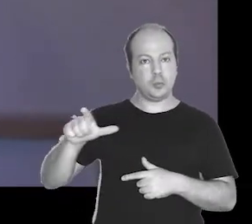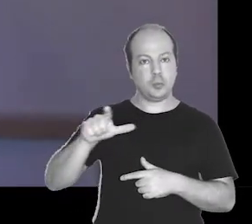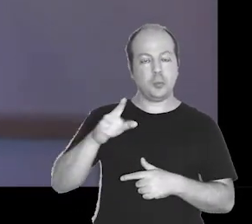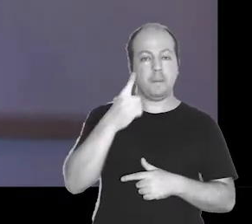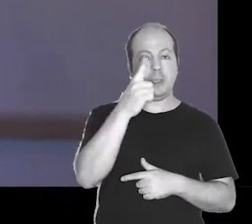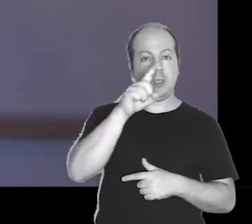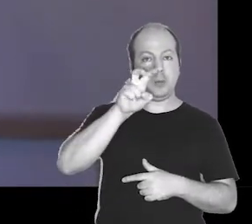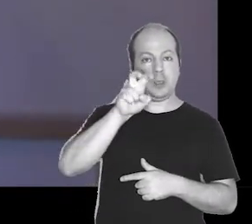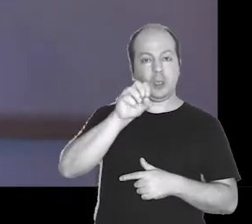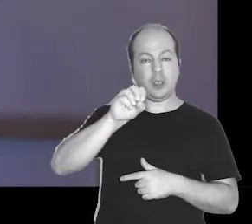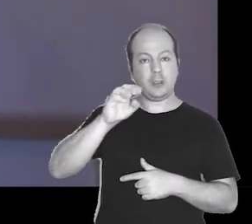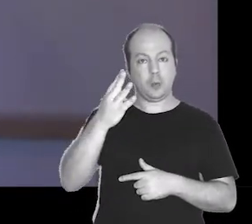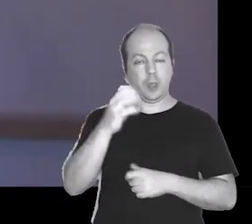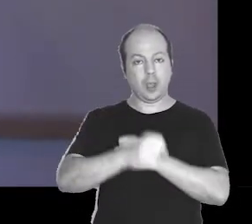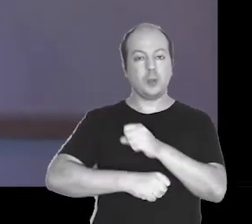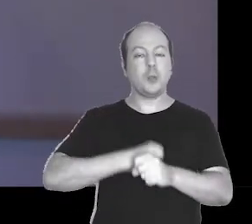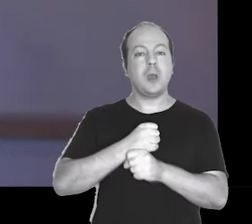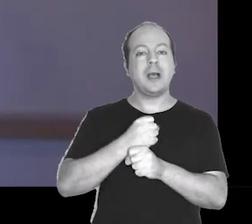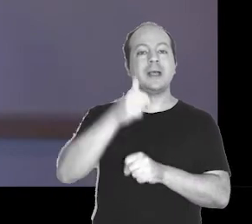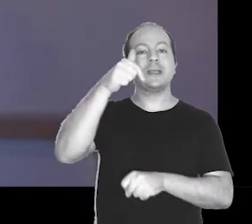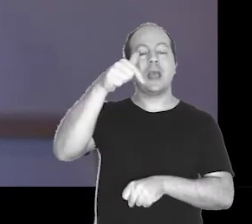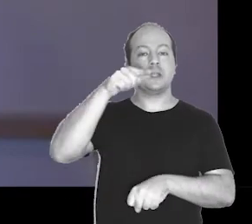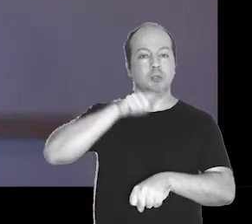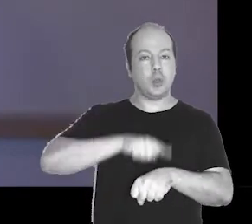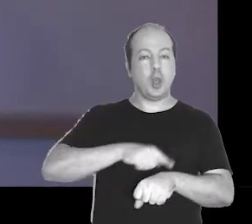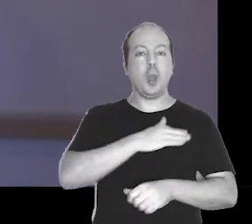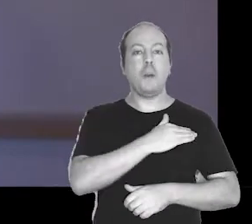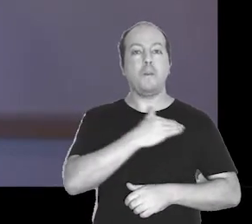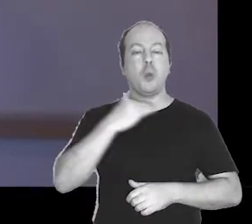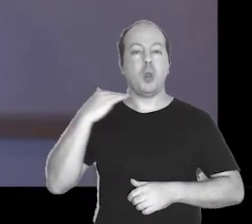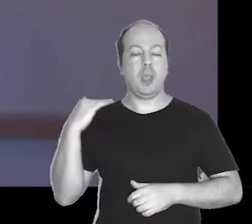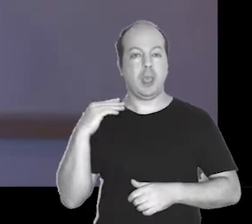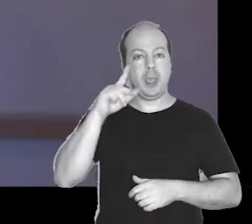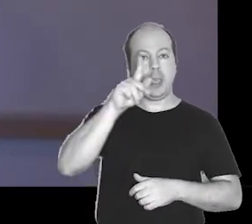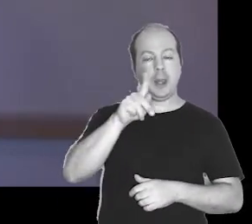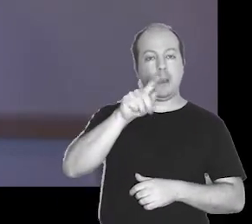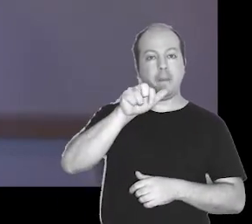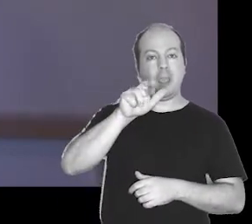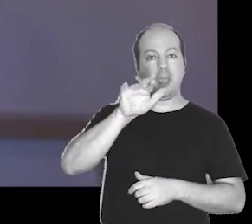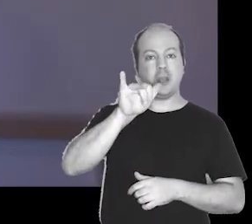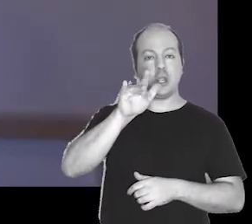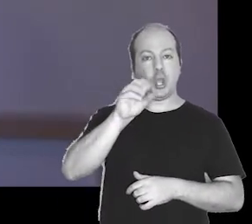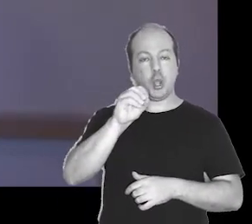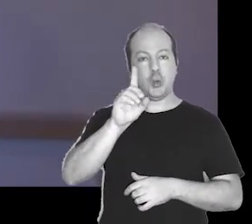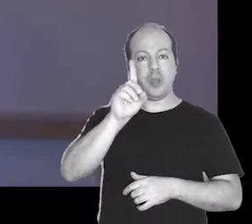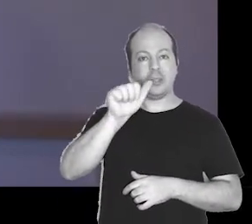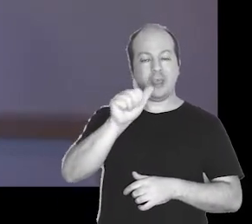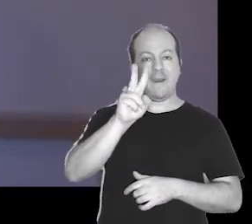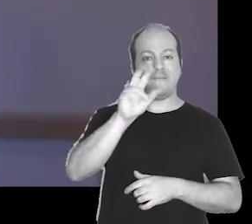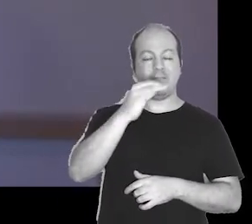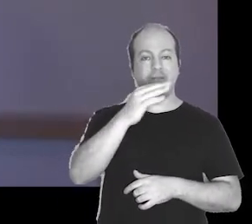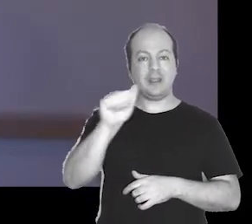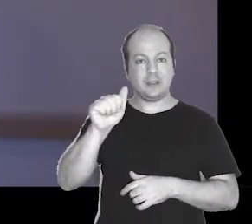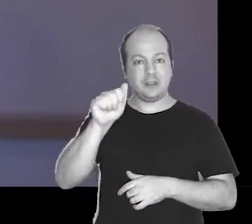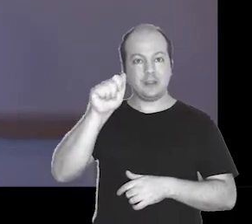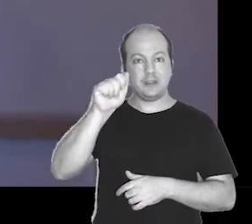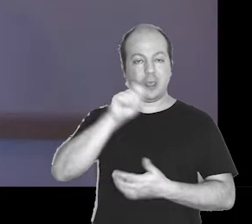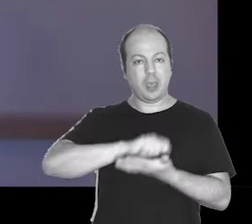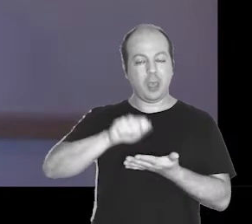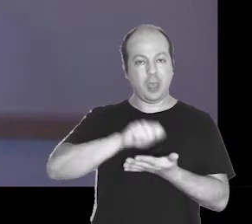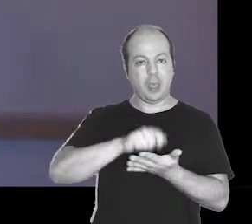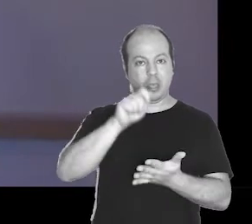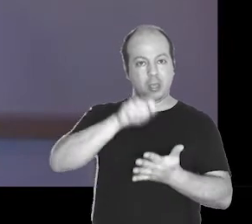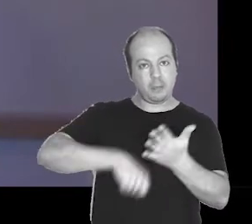9 de julho de 1504, às 7 horas, morreu Ser Piero da Vinci, tabelião no Palácio de